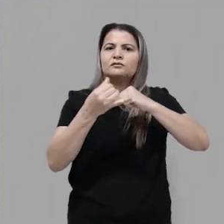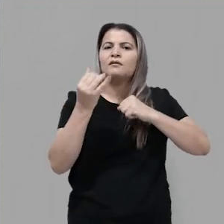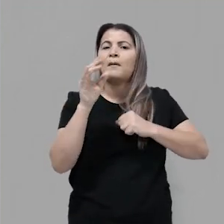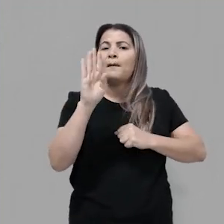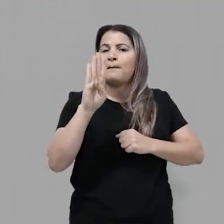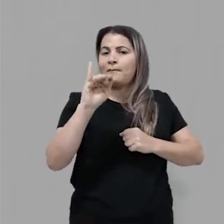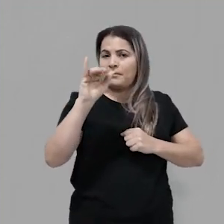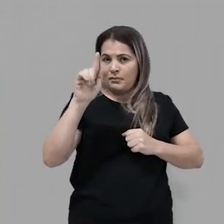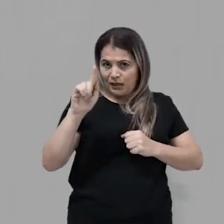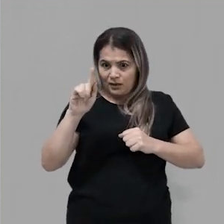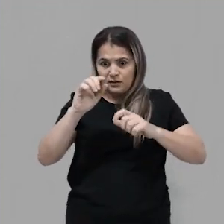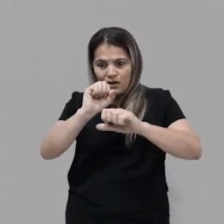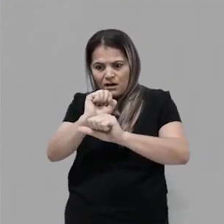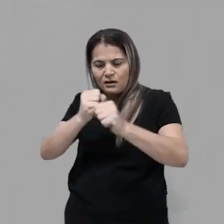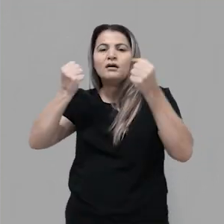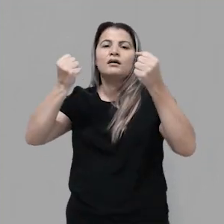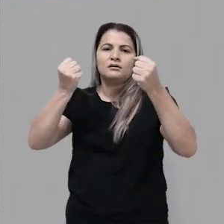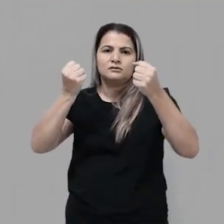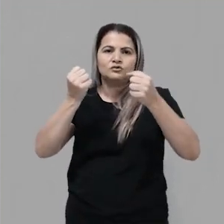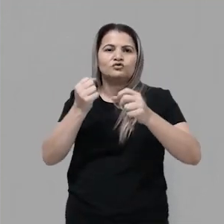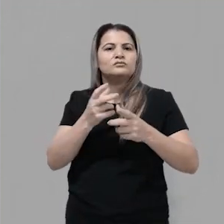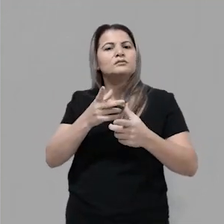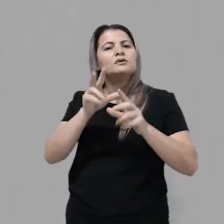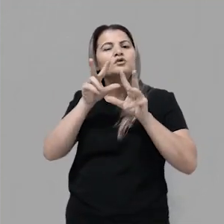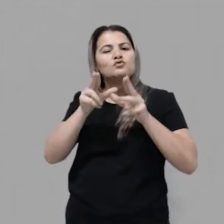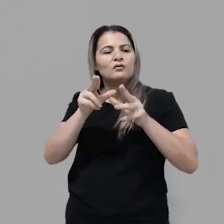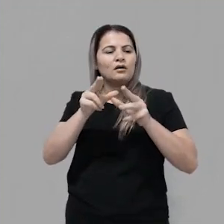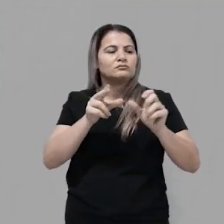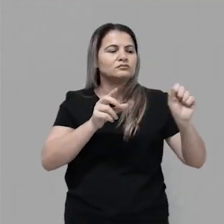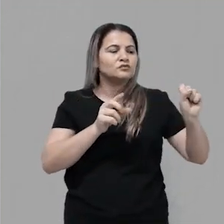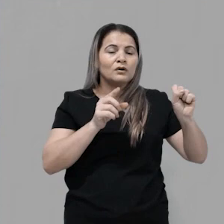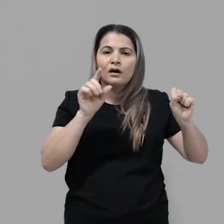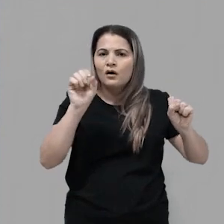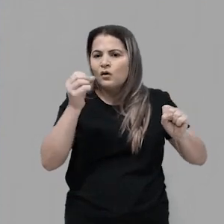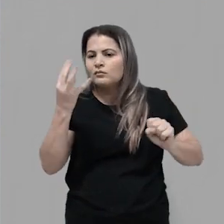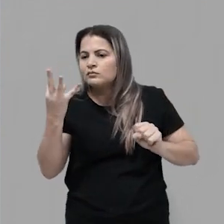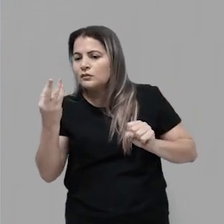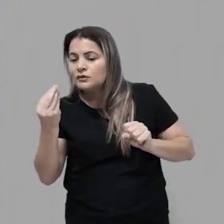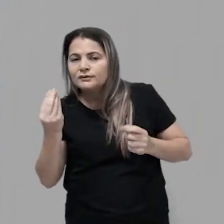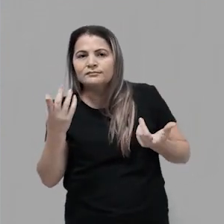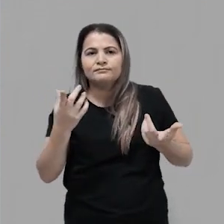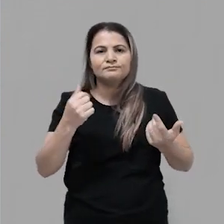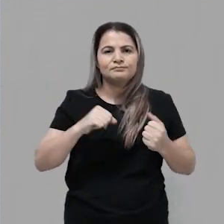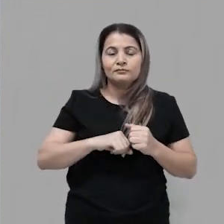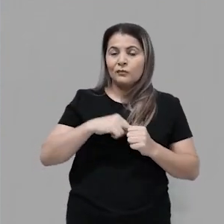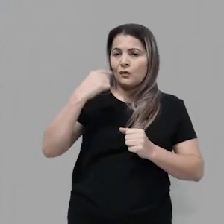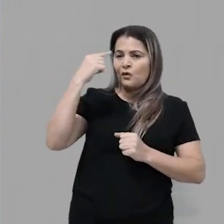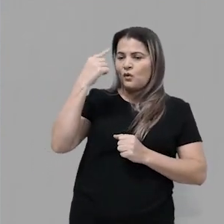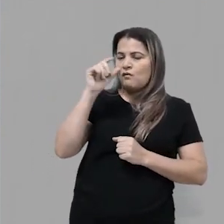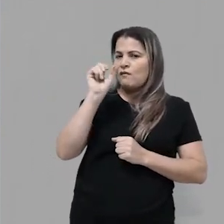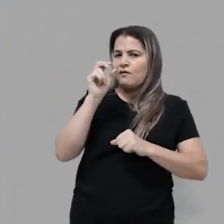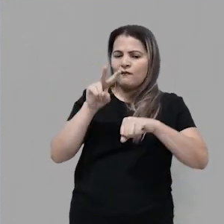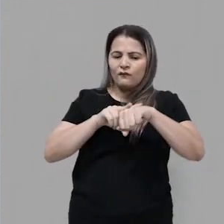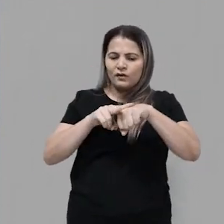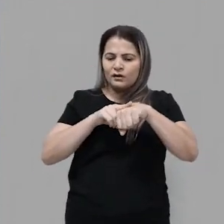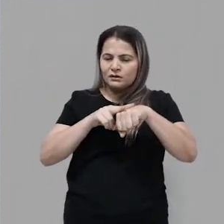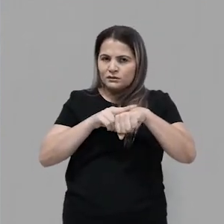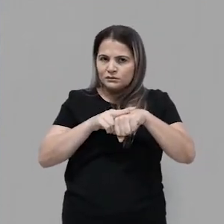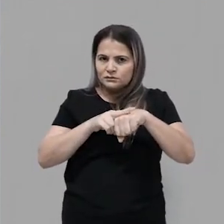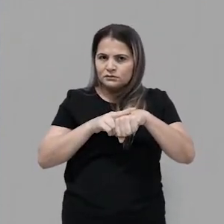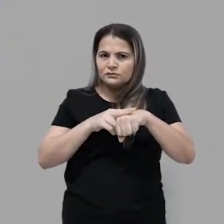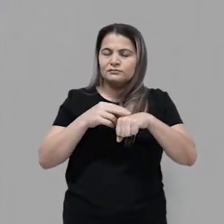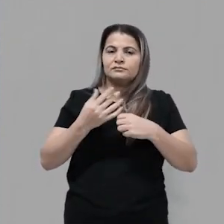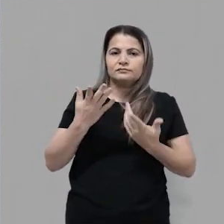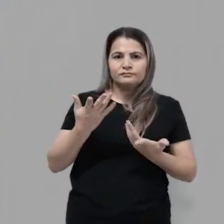igual, tanto no singular quanto no plural. Green eye, olho verde. Green